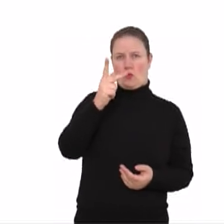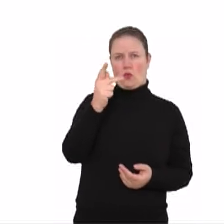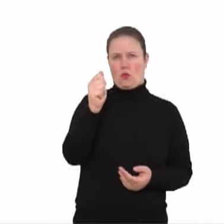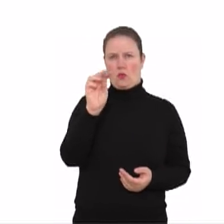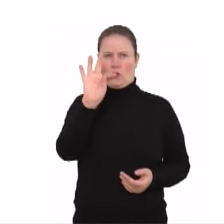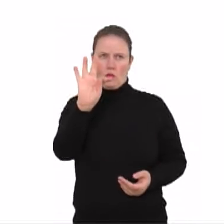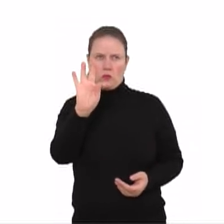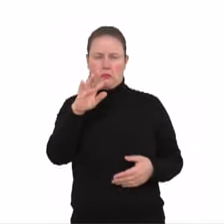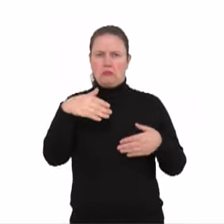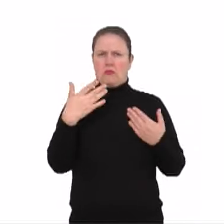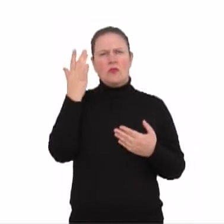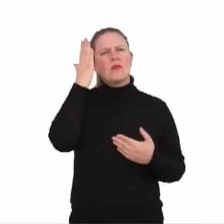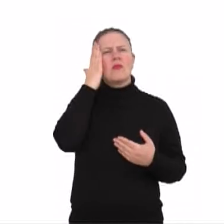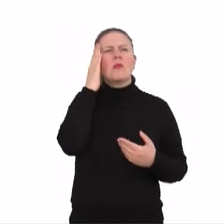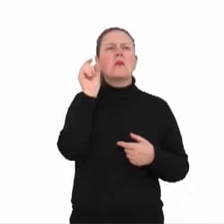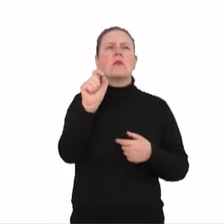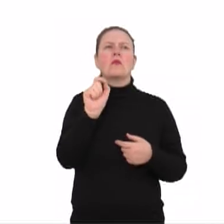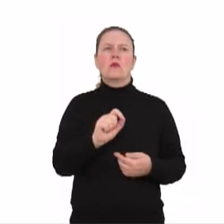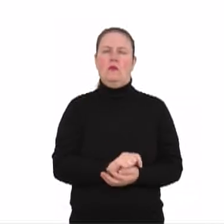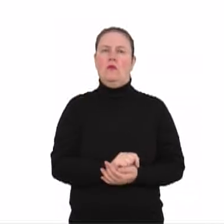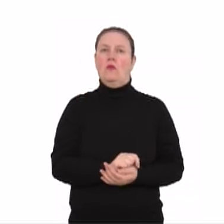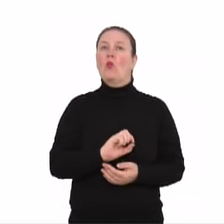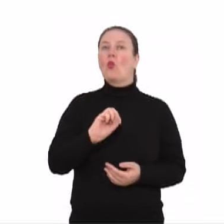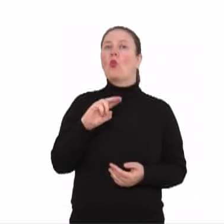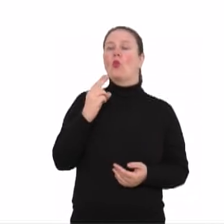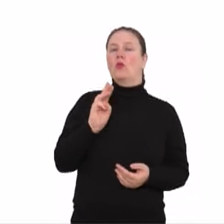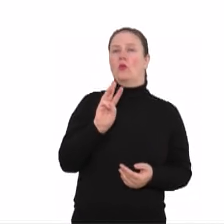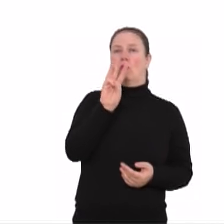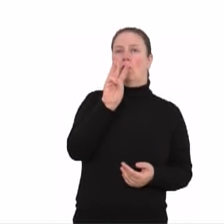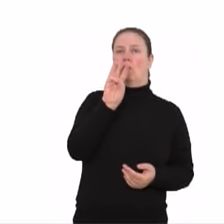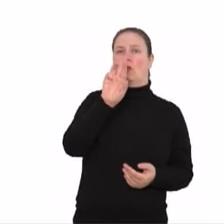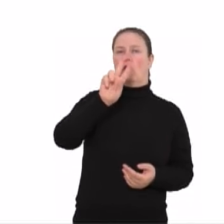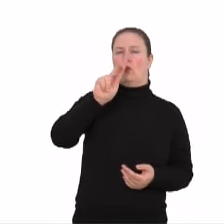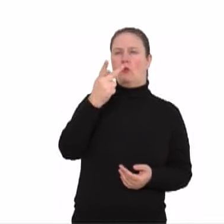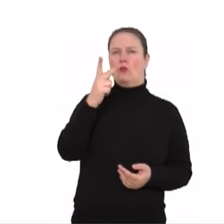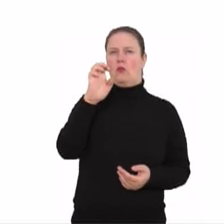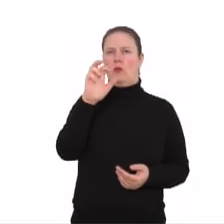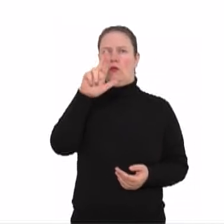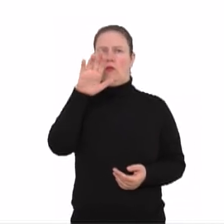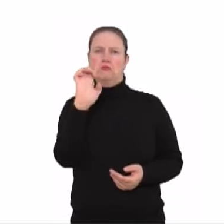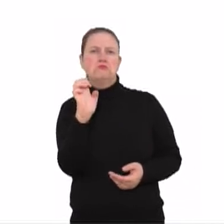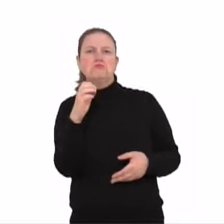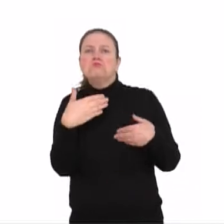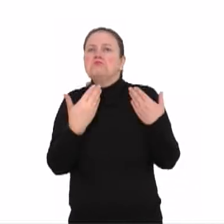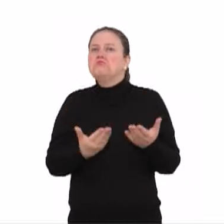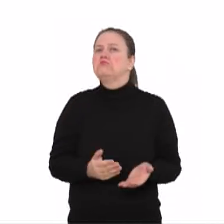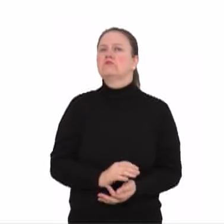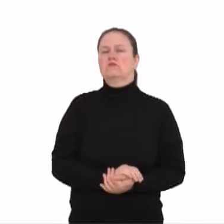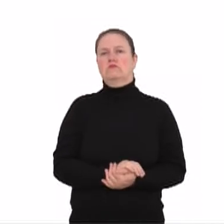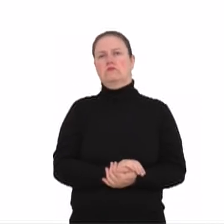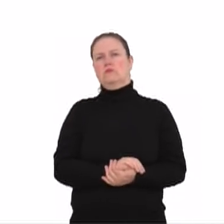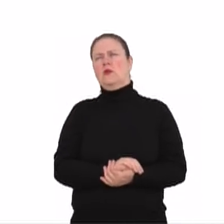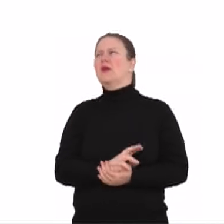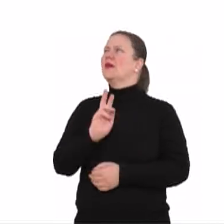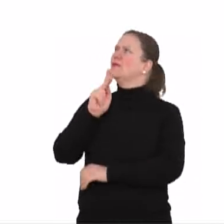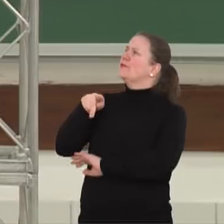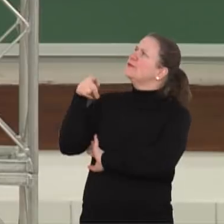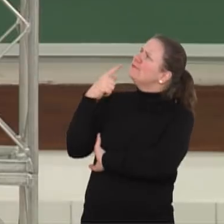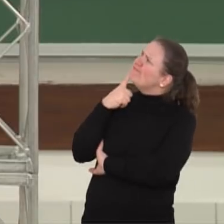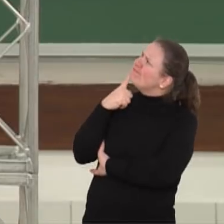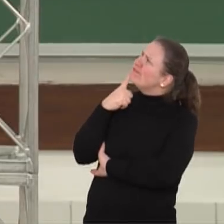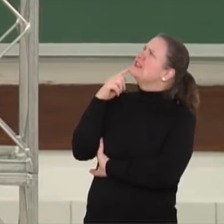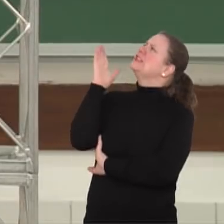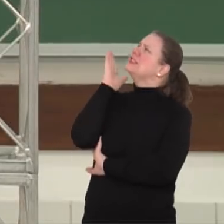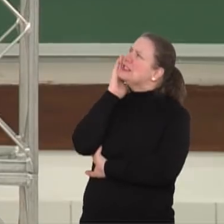where? Se você sabe o pronome interrogativo, você já consegue matar a resposta, certo? Ah, teacher, eu entendo a pergunta, mas eu não